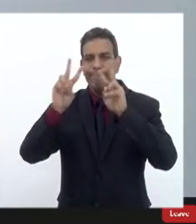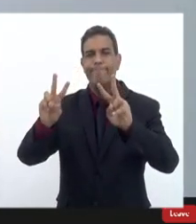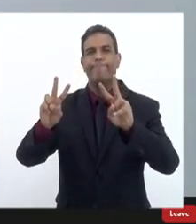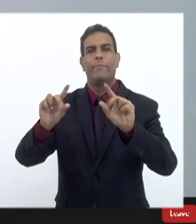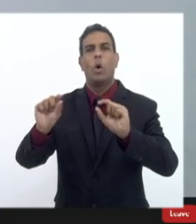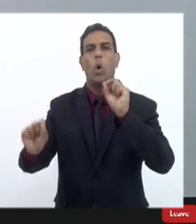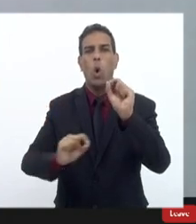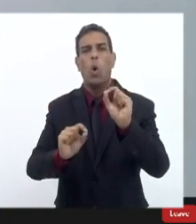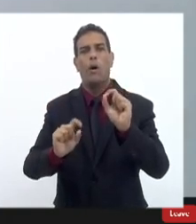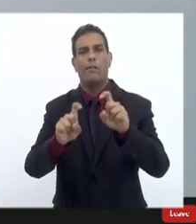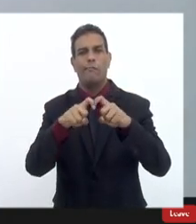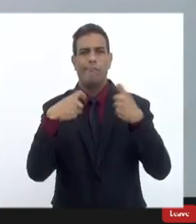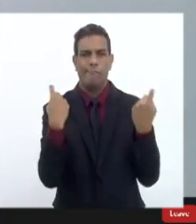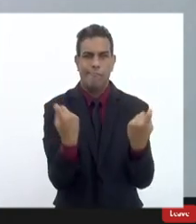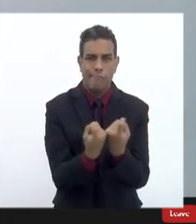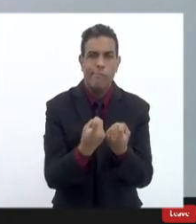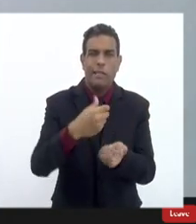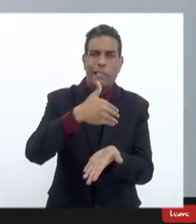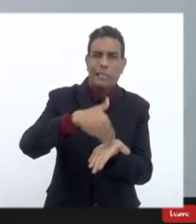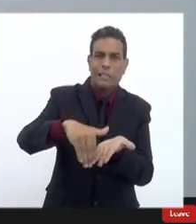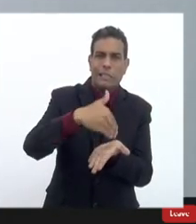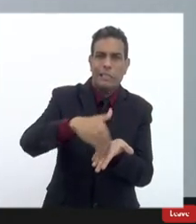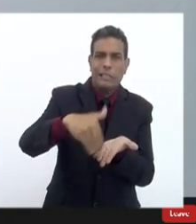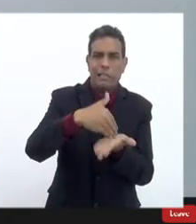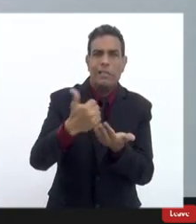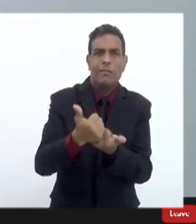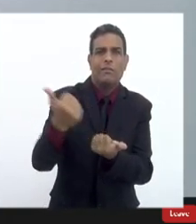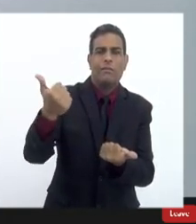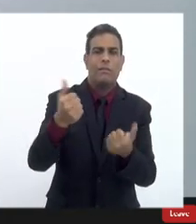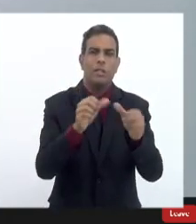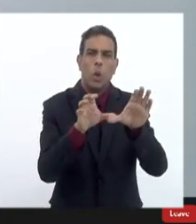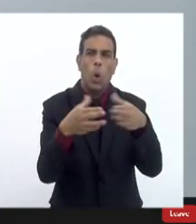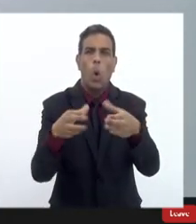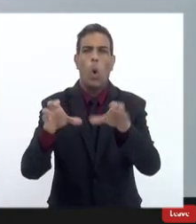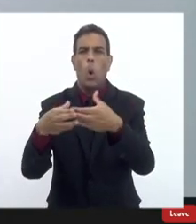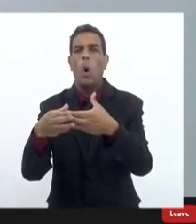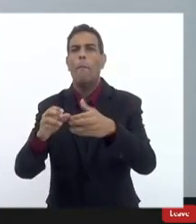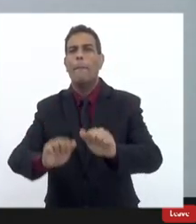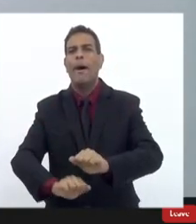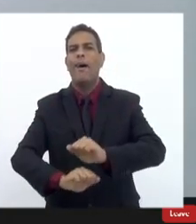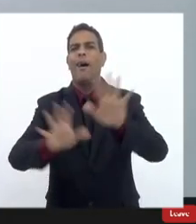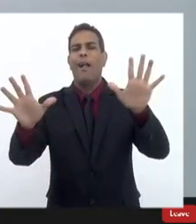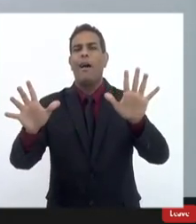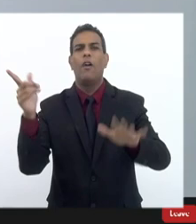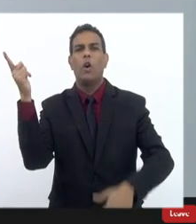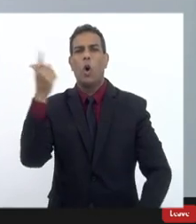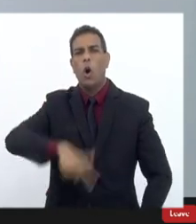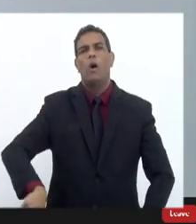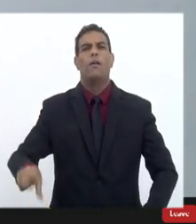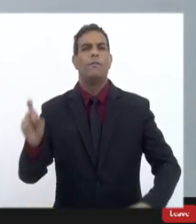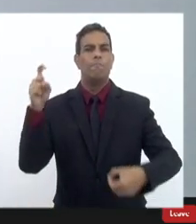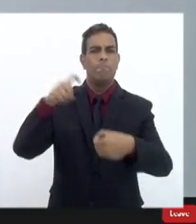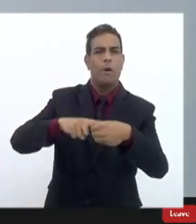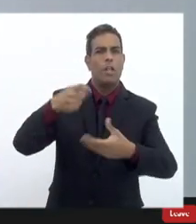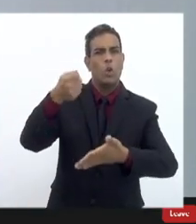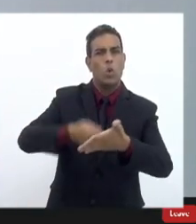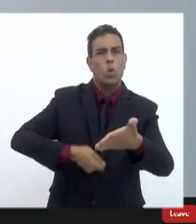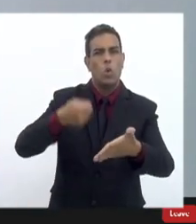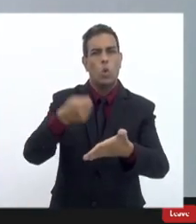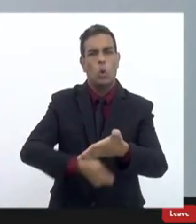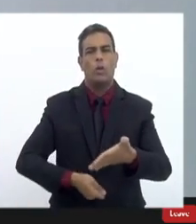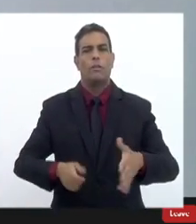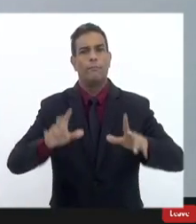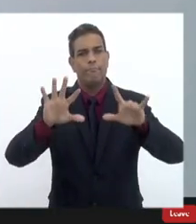prontamente. Tivemos a reunião com o secretário, e a equipe e saímos de lá bem esclarecidos e prontos para firmar mais lutas. Para